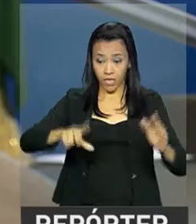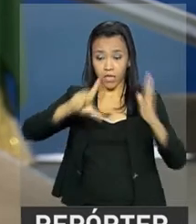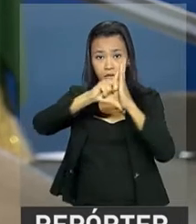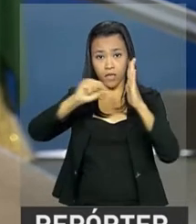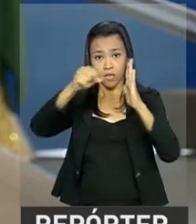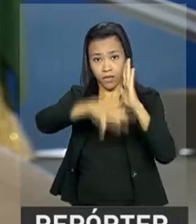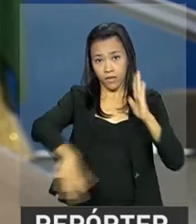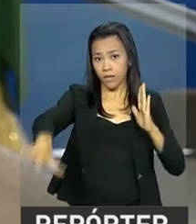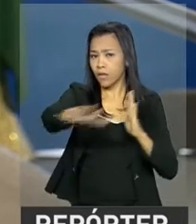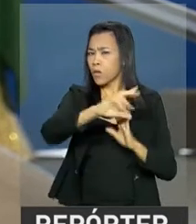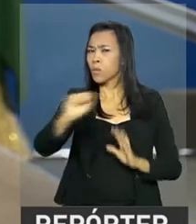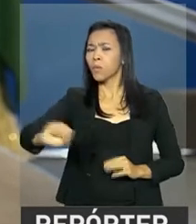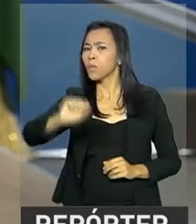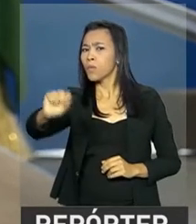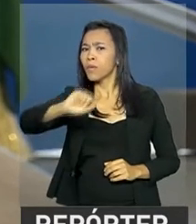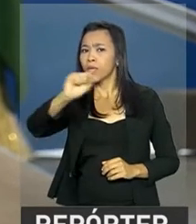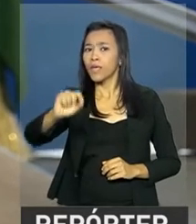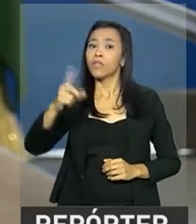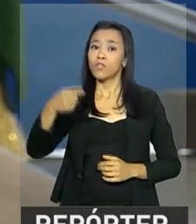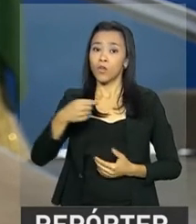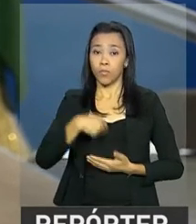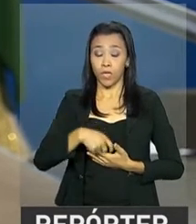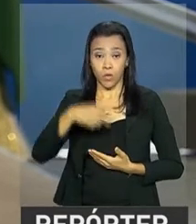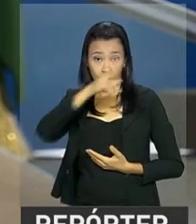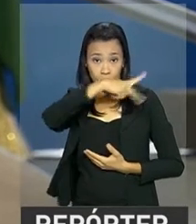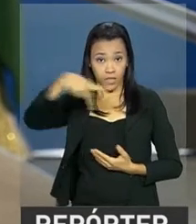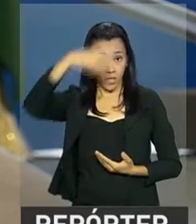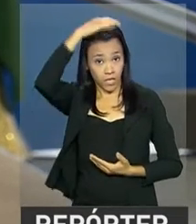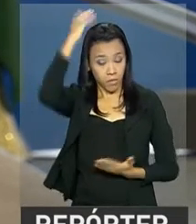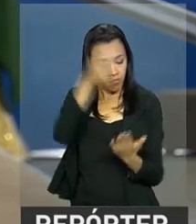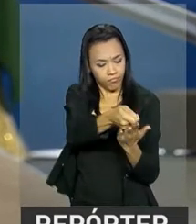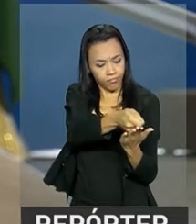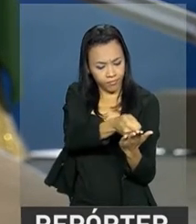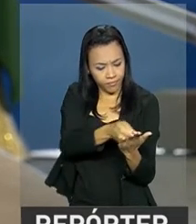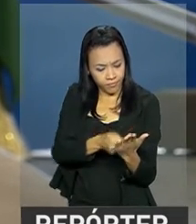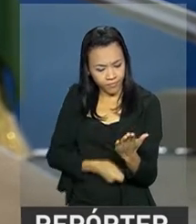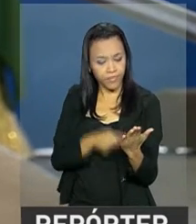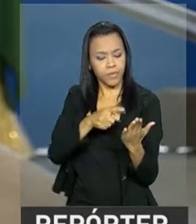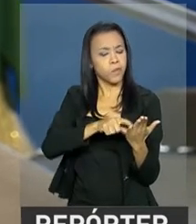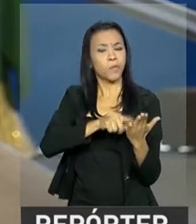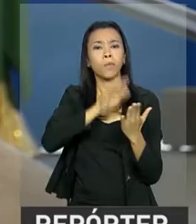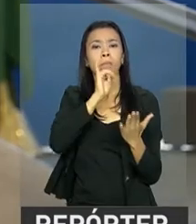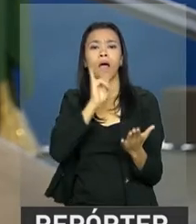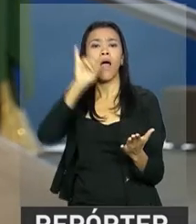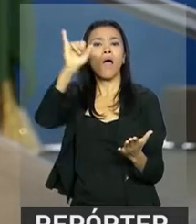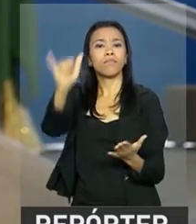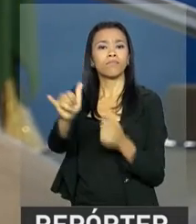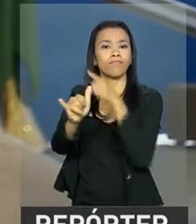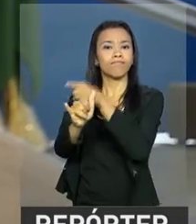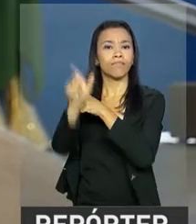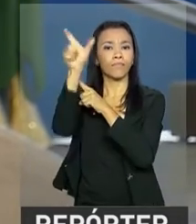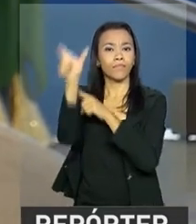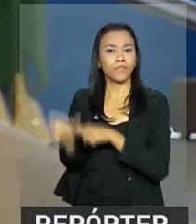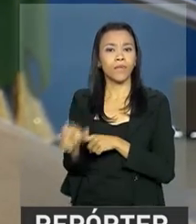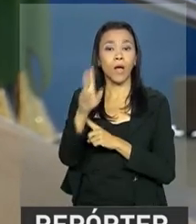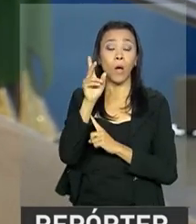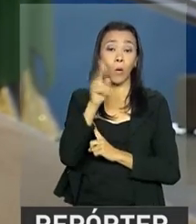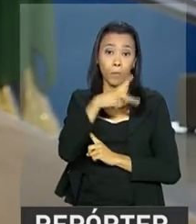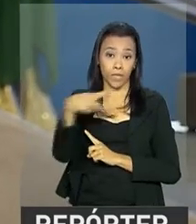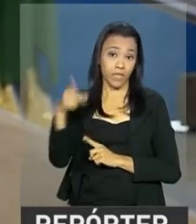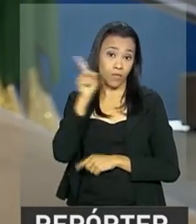do planalto sobre a mensagem enviada pelo presidente michel temer e ao presidente eleito dos estados unidos donald trump ele disse que o presidente